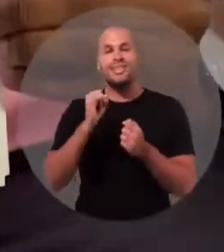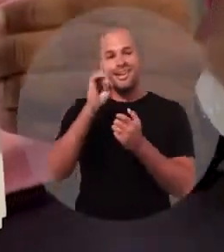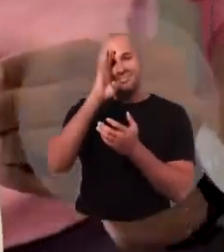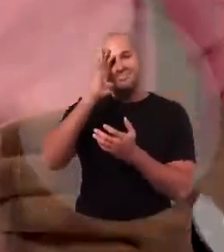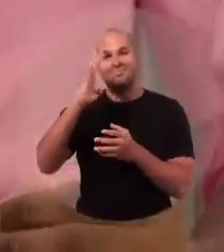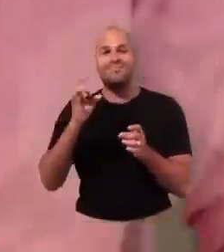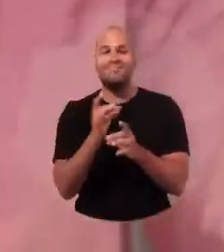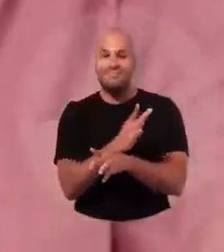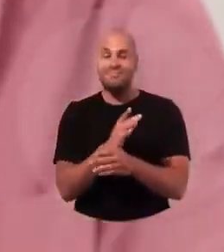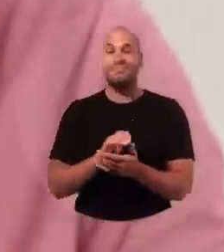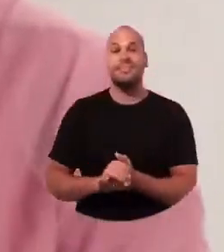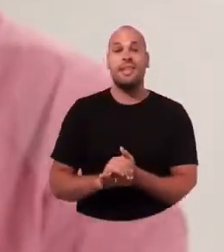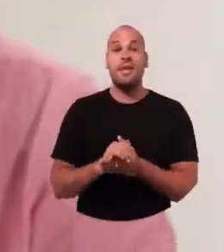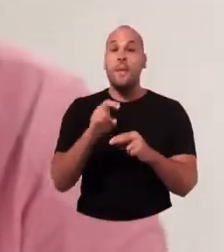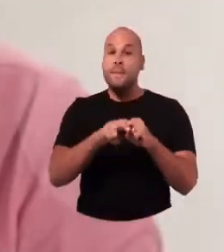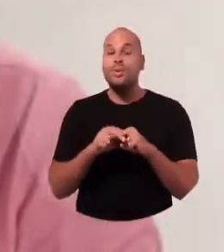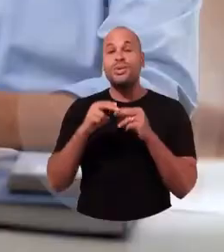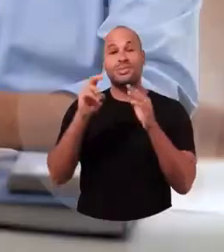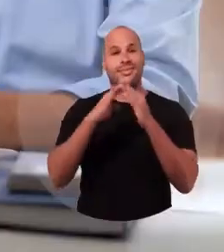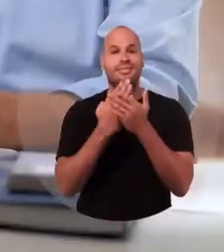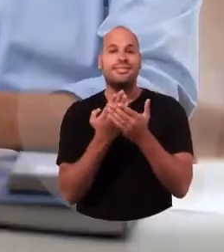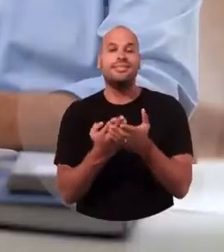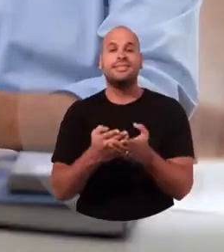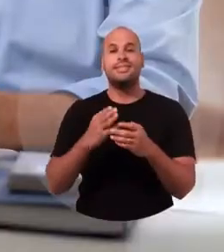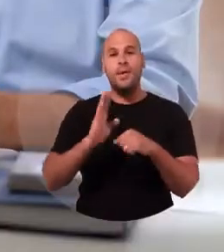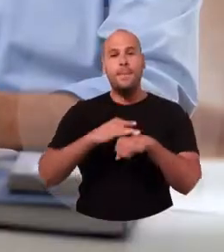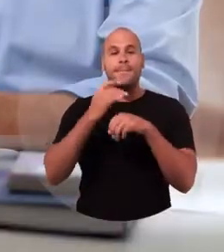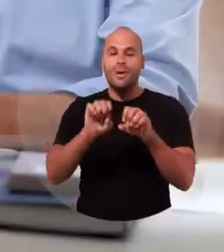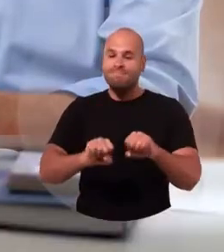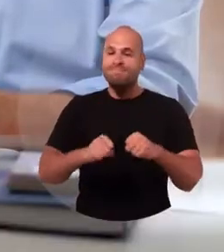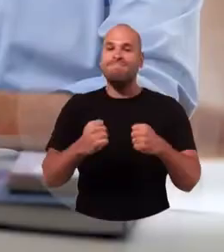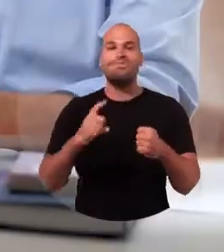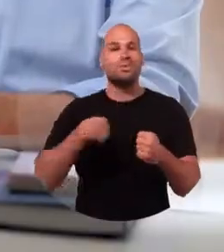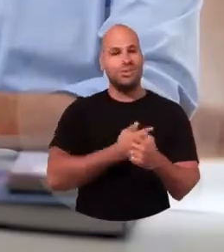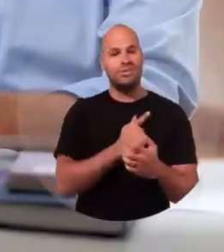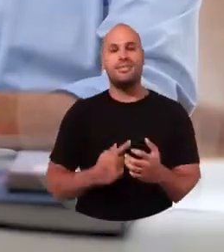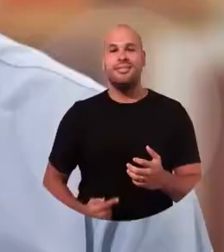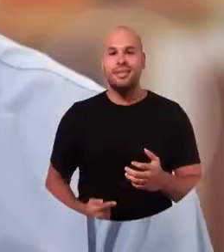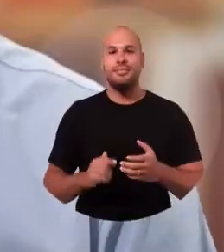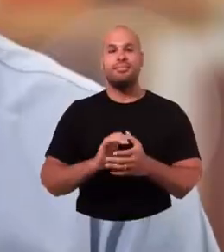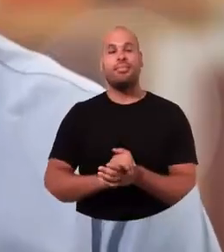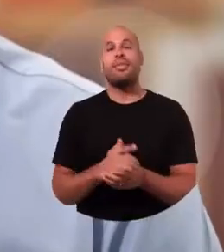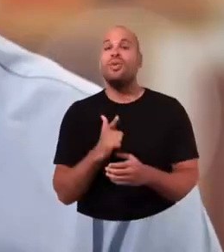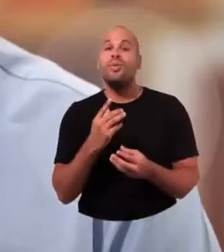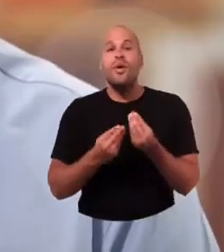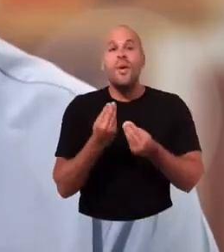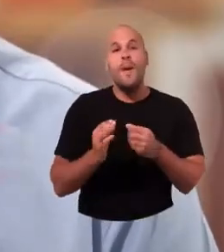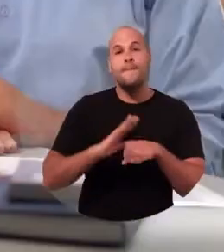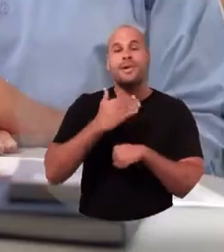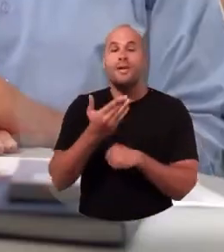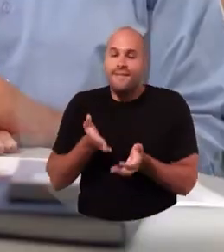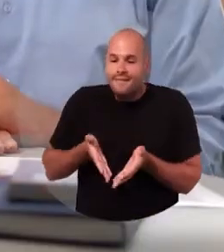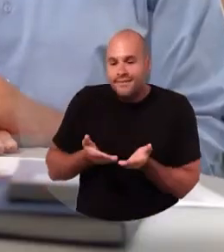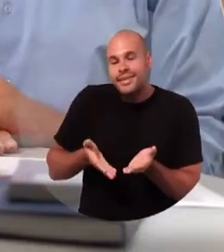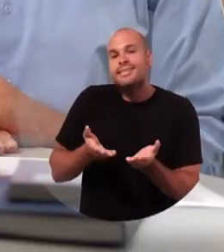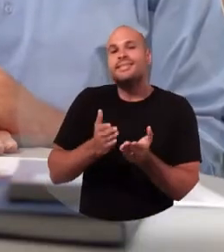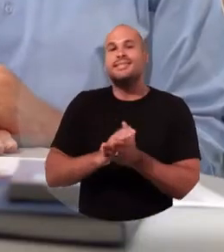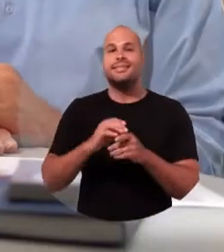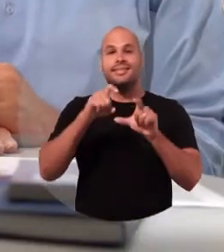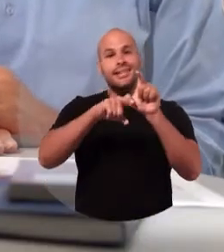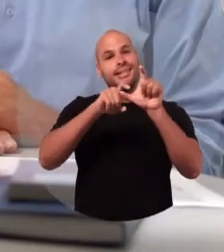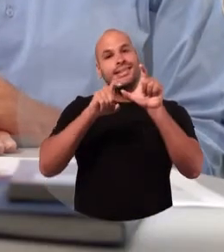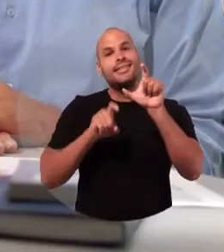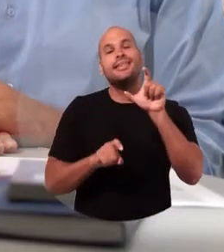sonho. Por isso, a educação é a maior bandeira do nosso governo. E não há maneira melhor de incentivar